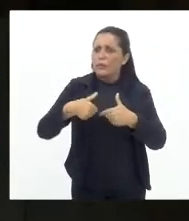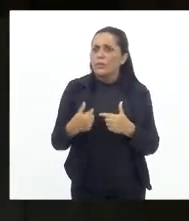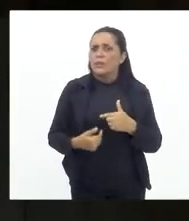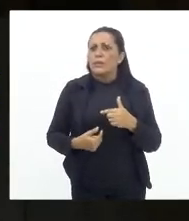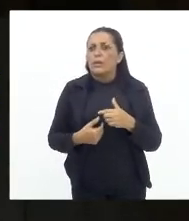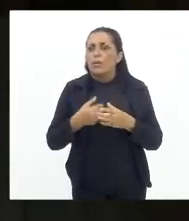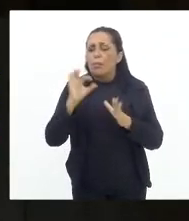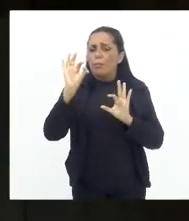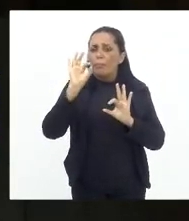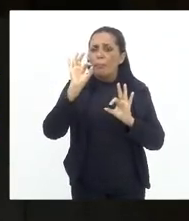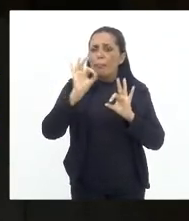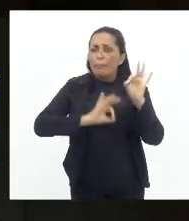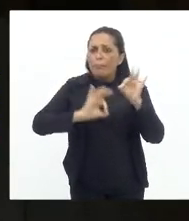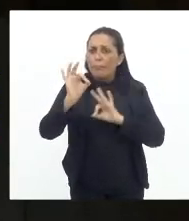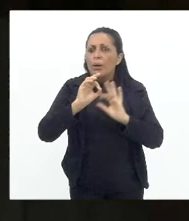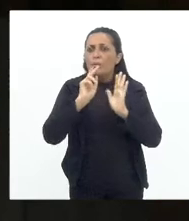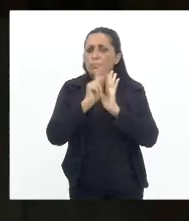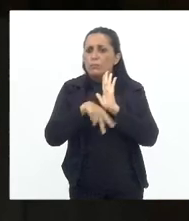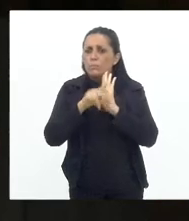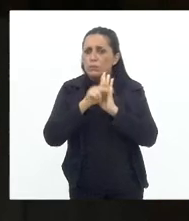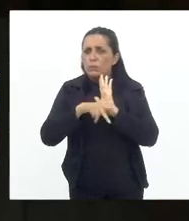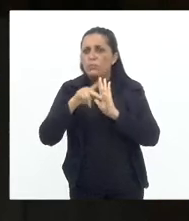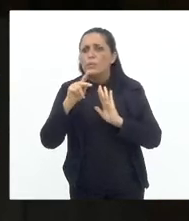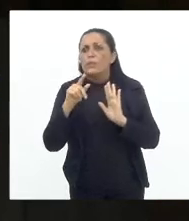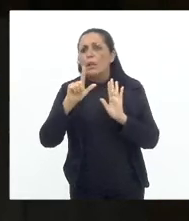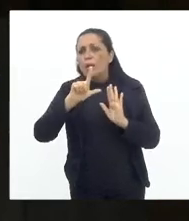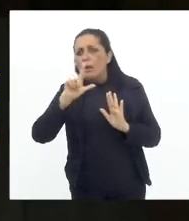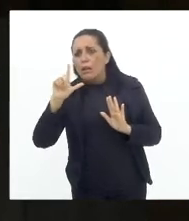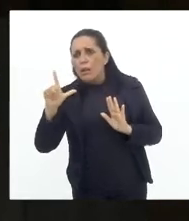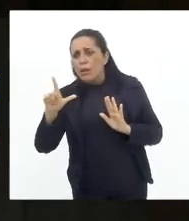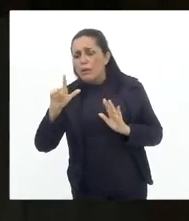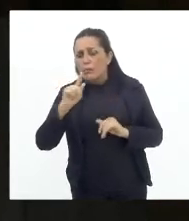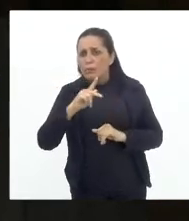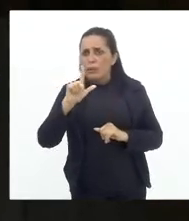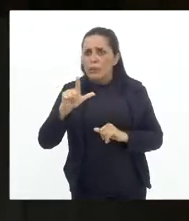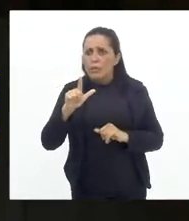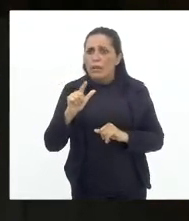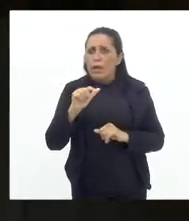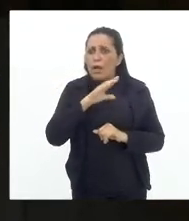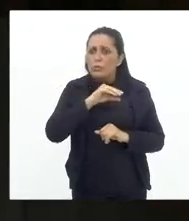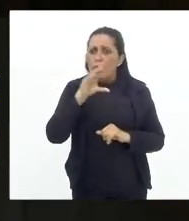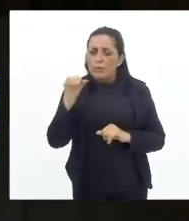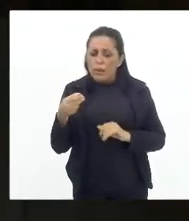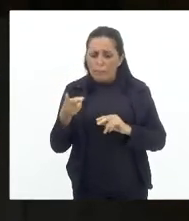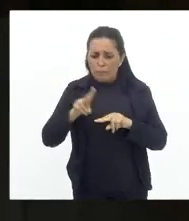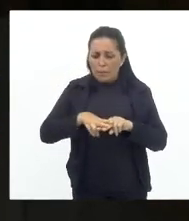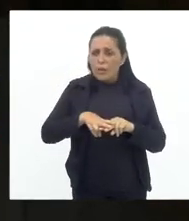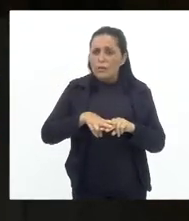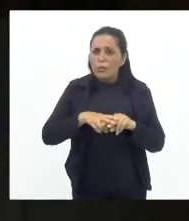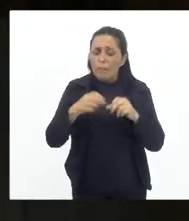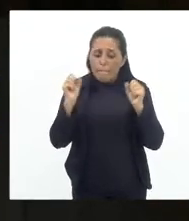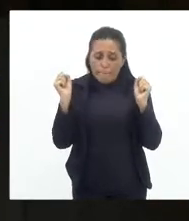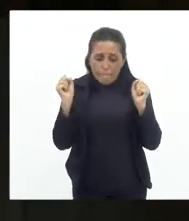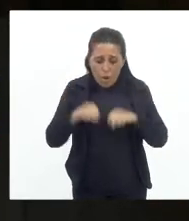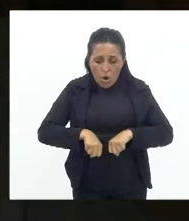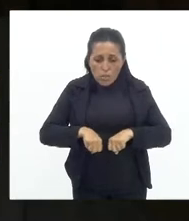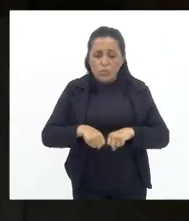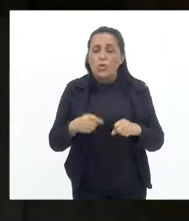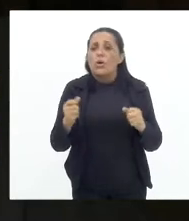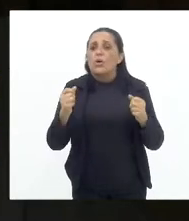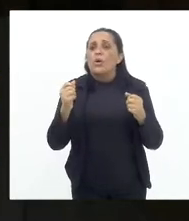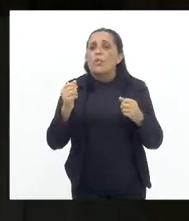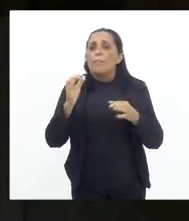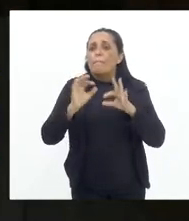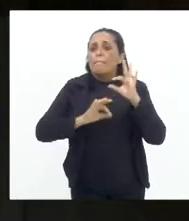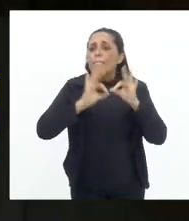projetos que permitam que os adolescentes que estão ali cumprindo pena de privação de liberdade possam no